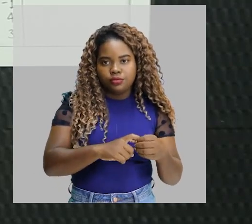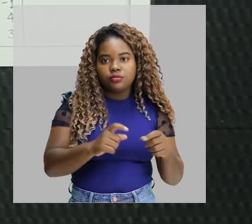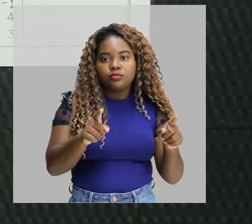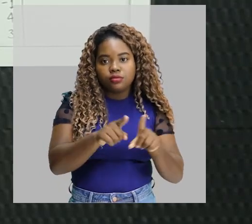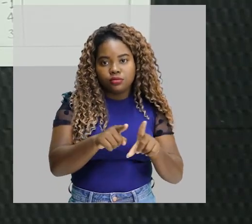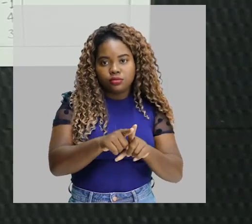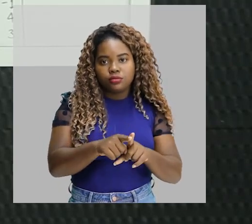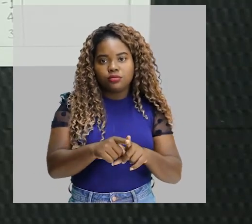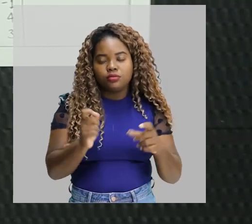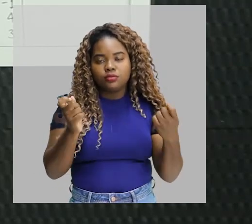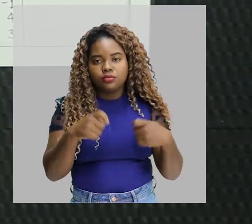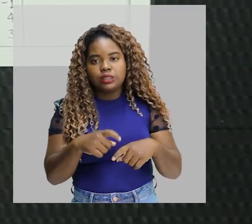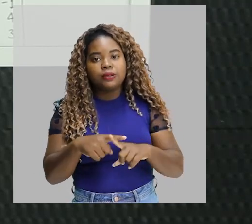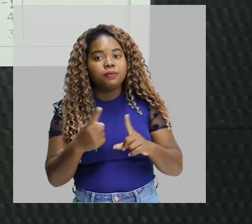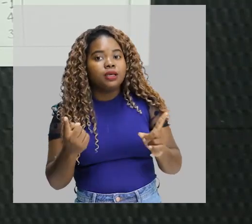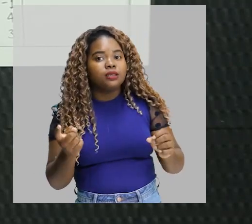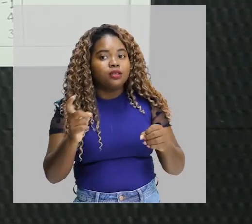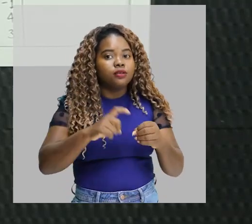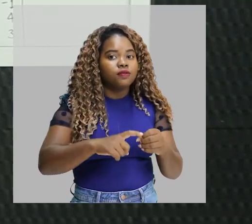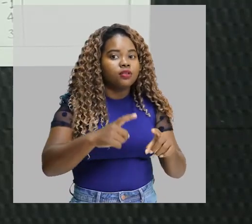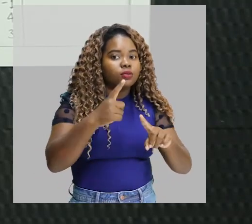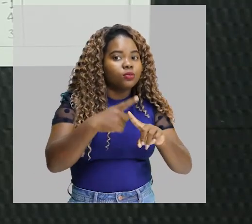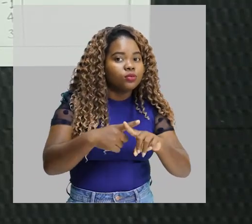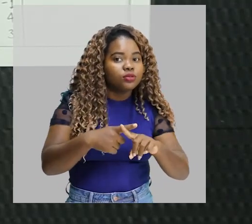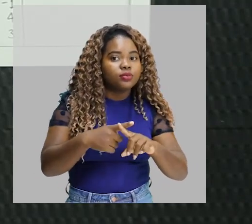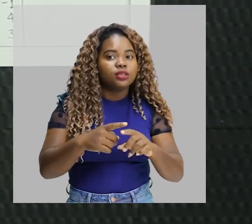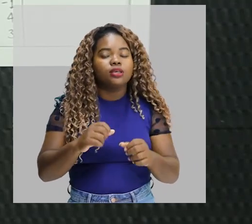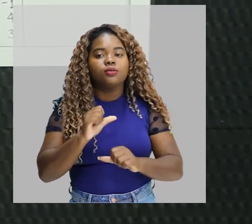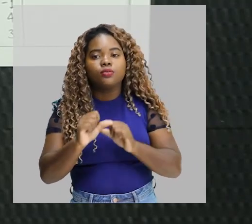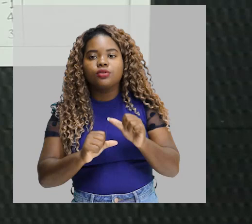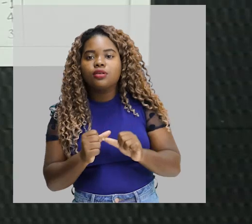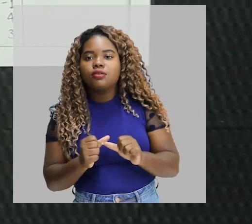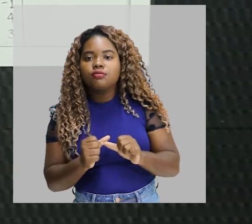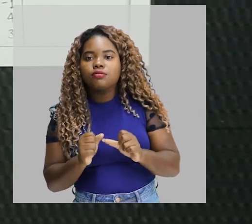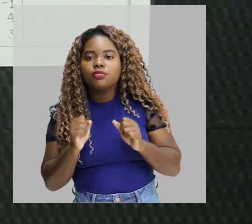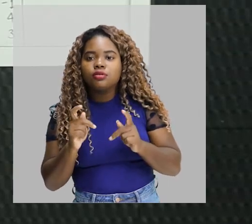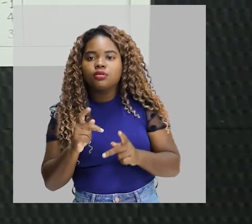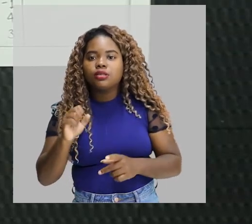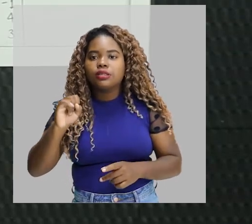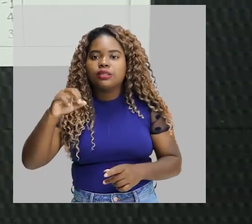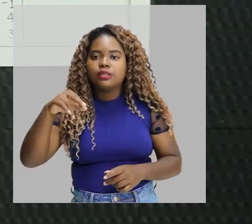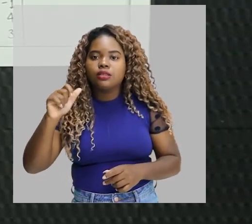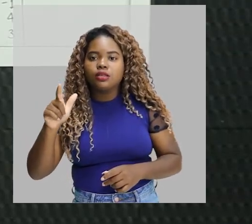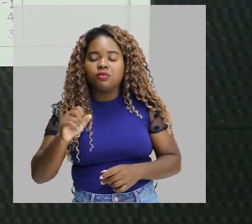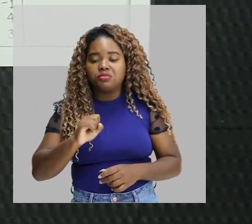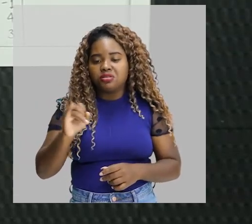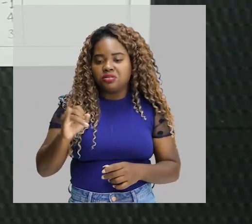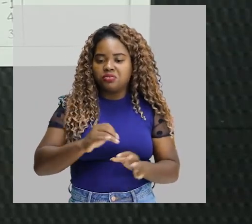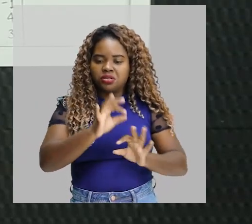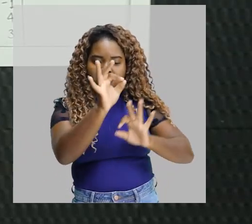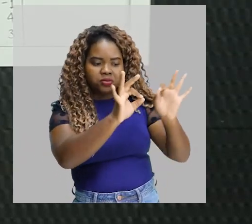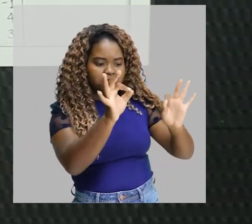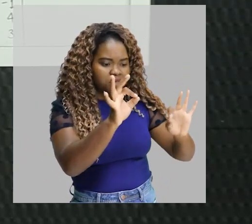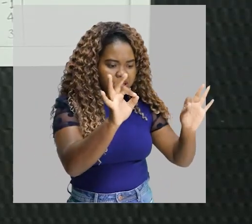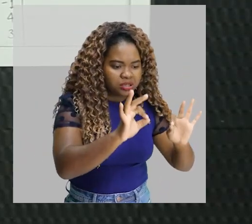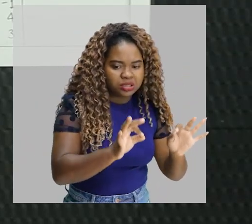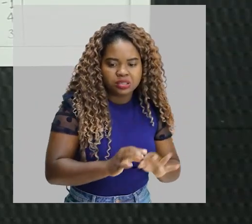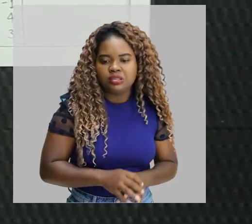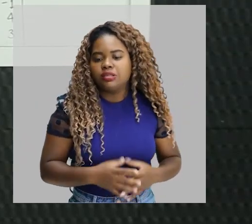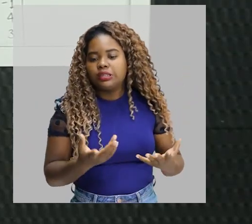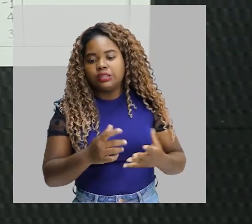pode também fazer só que na volta baixa você multiplicar e mudar o sinal tá se você não quiser armar para fazer assim você pode